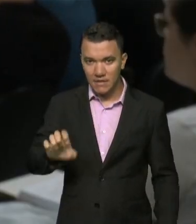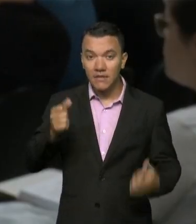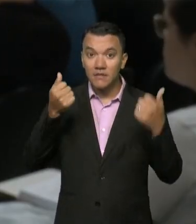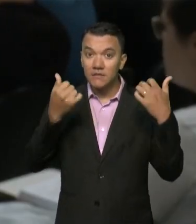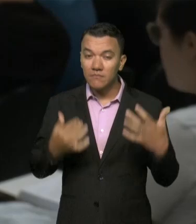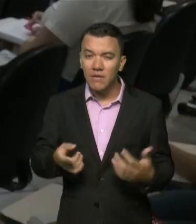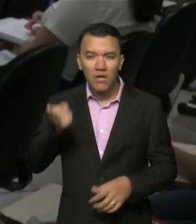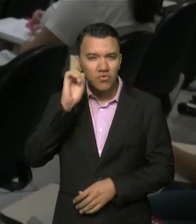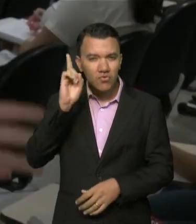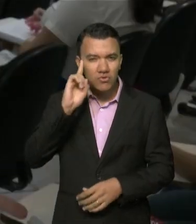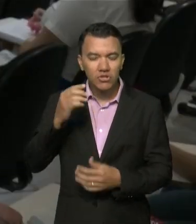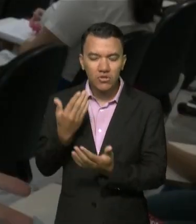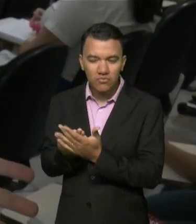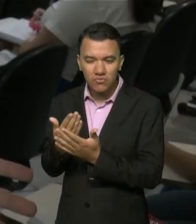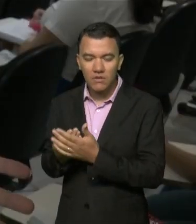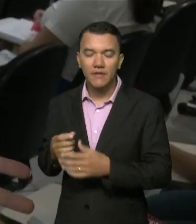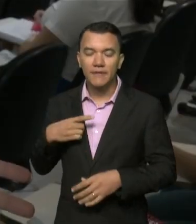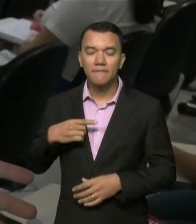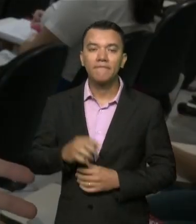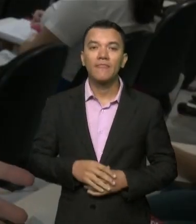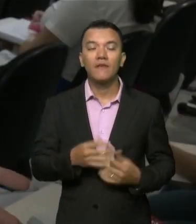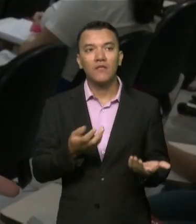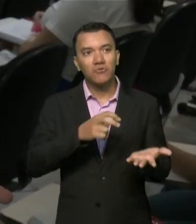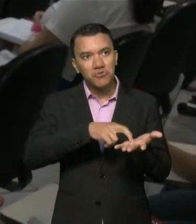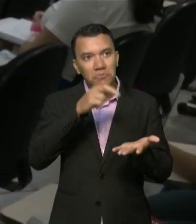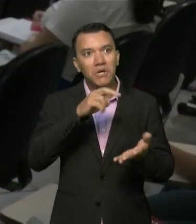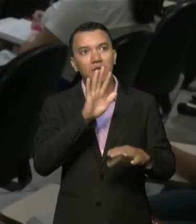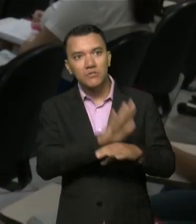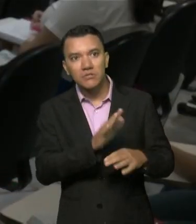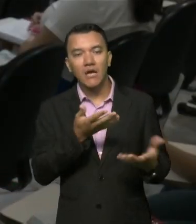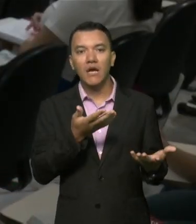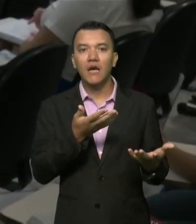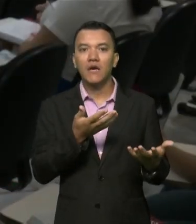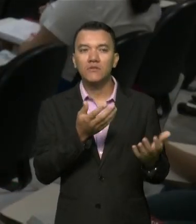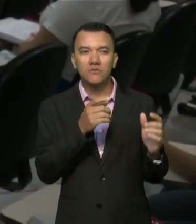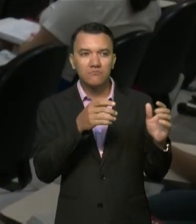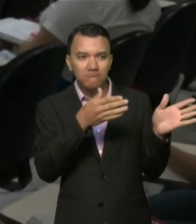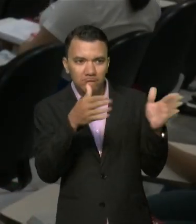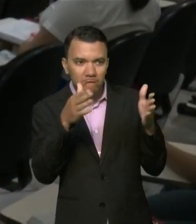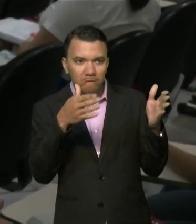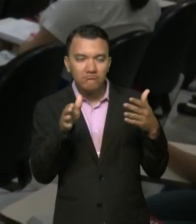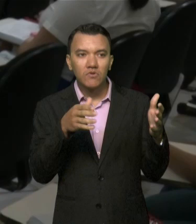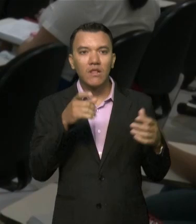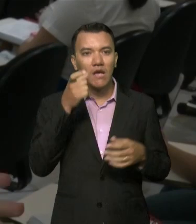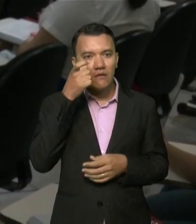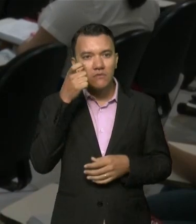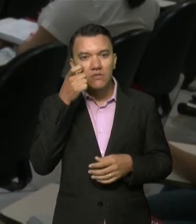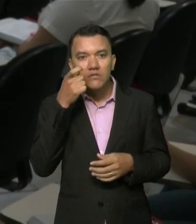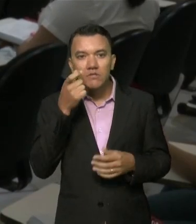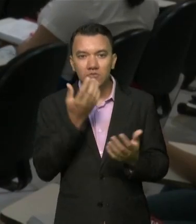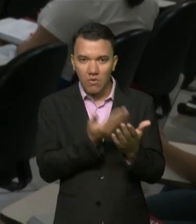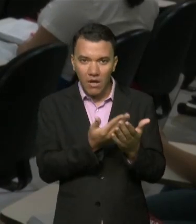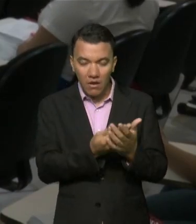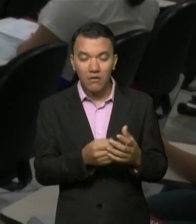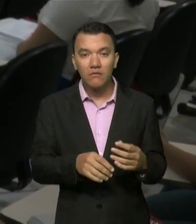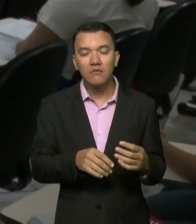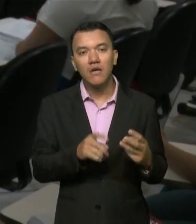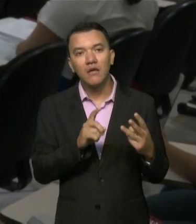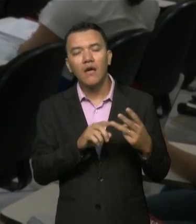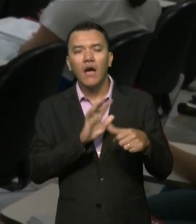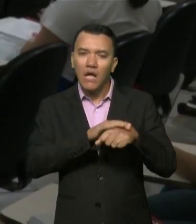está a todo vapor. Eu tenho assistido muitas aulas de manhã, de tarde eu assisto também. E à noite, geralmente, eu reviso